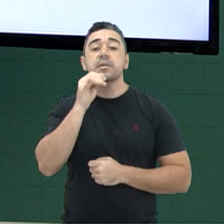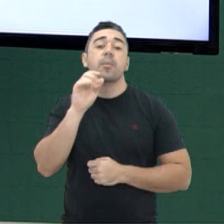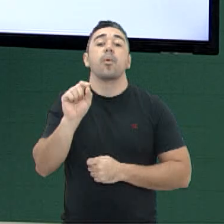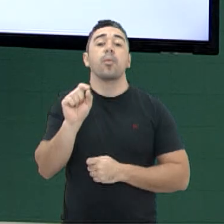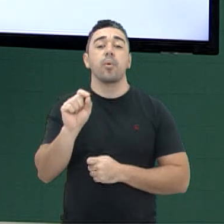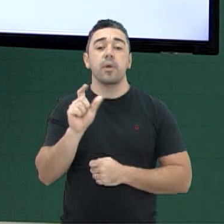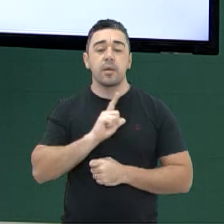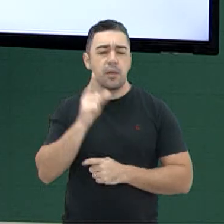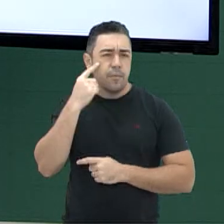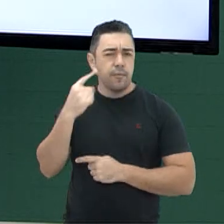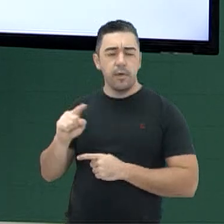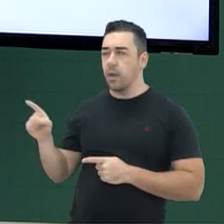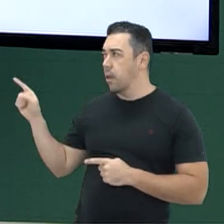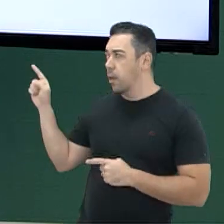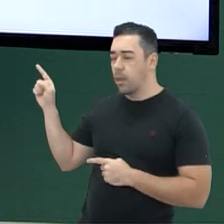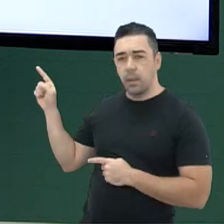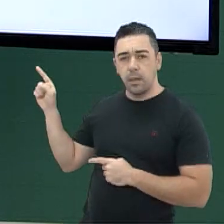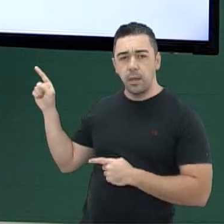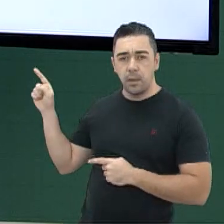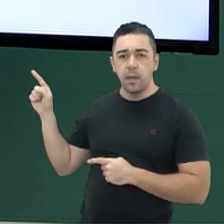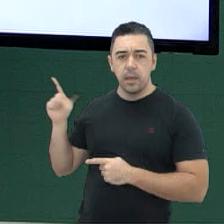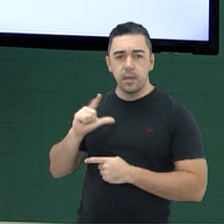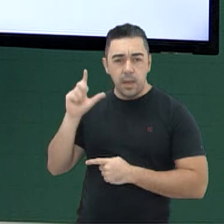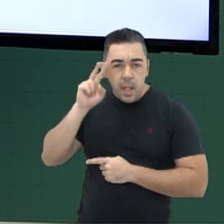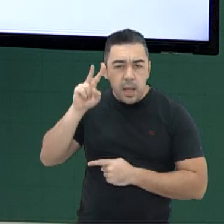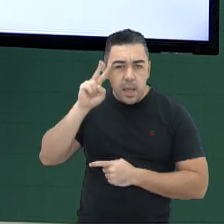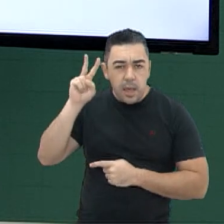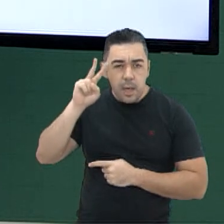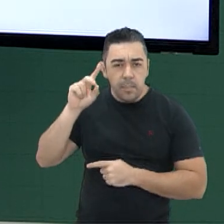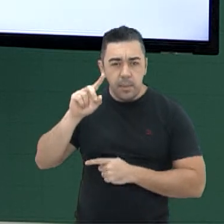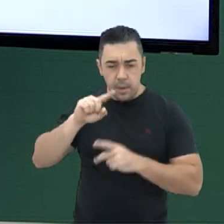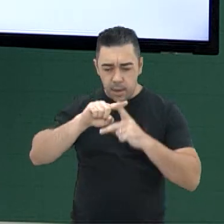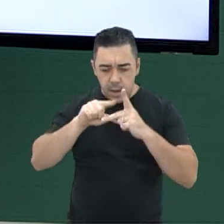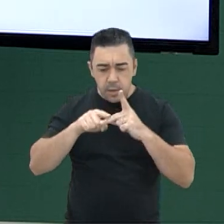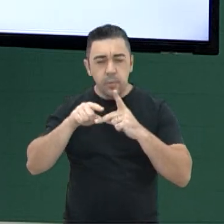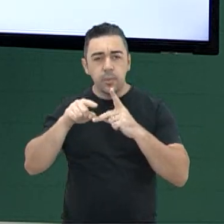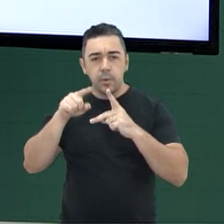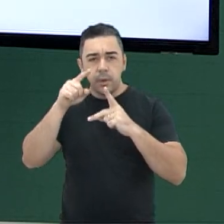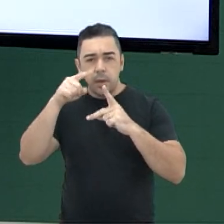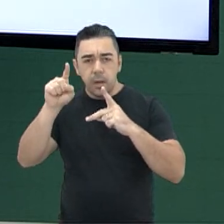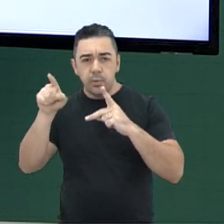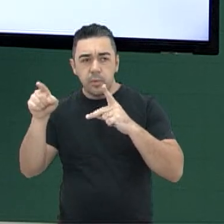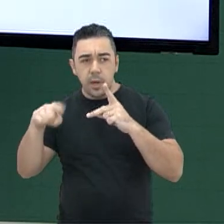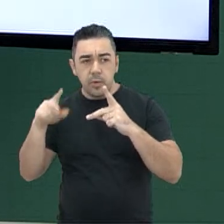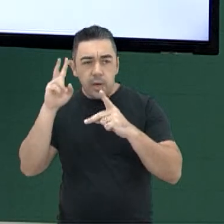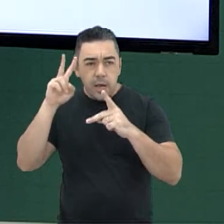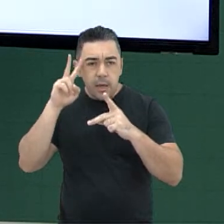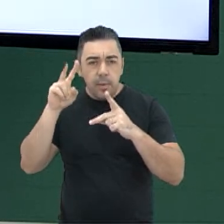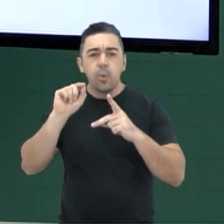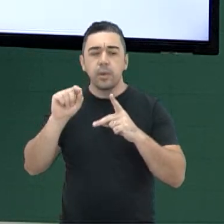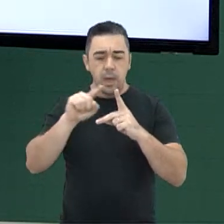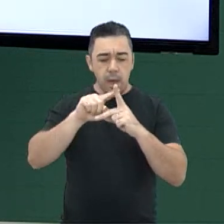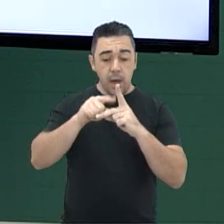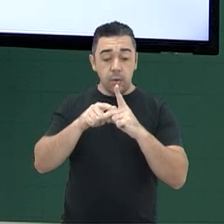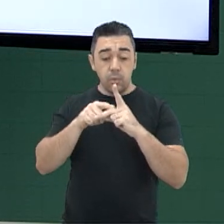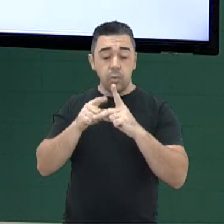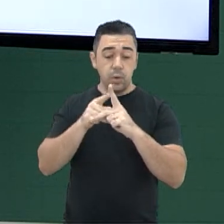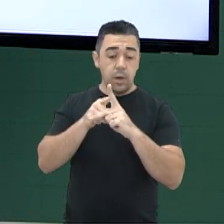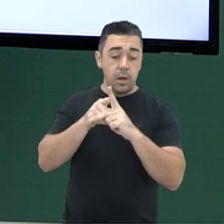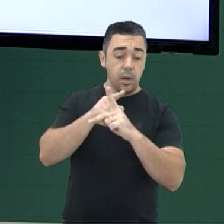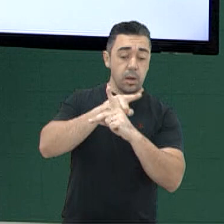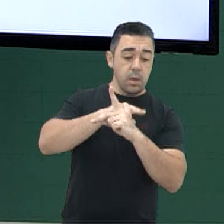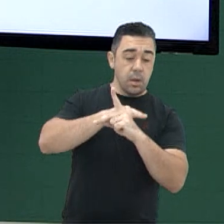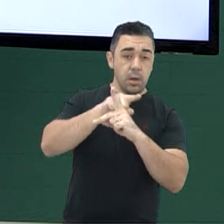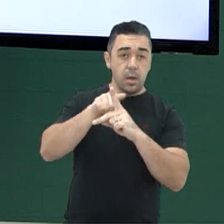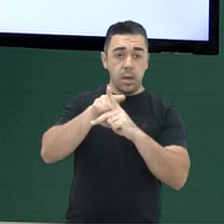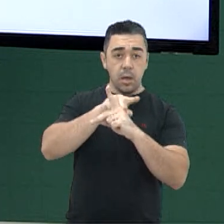visualizar aqui. Lembram nas primeiras aulas o que são ângulos suplementares? Lembram qual é o valor